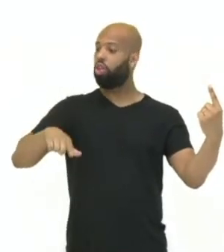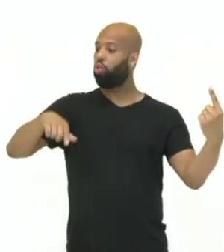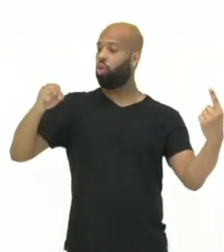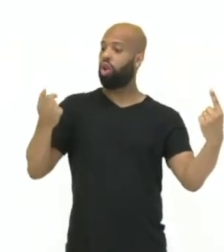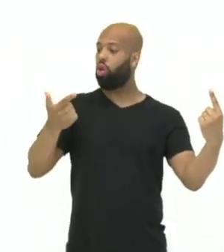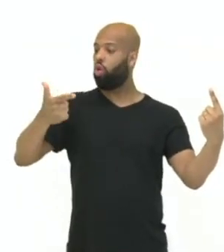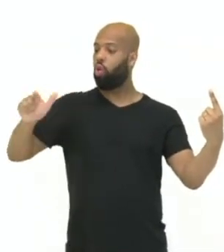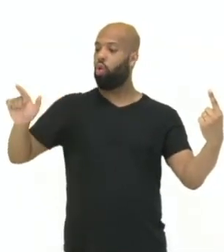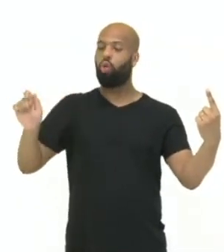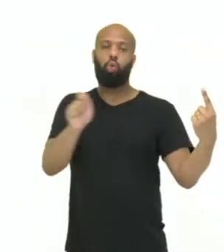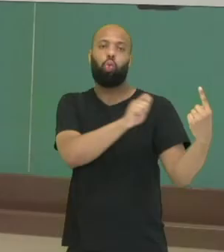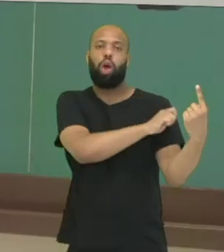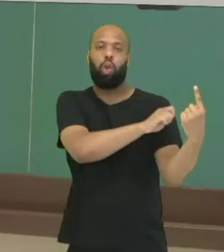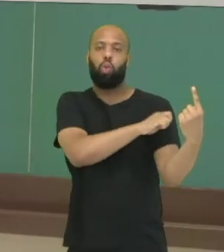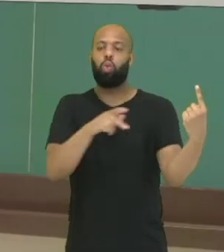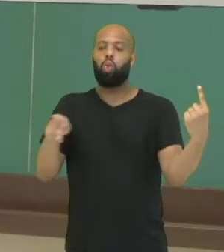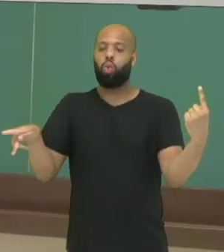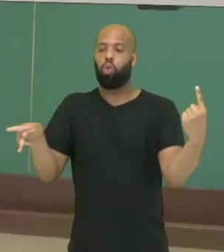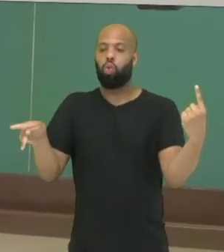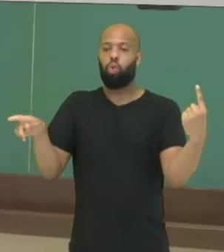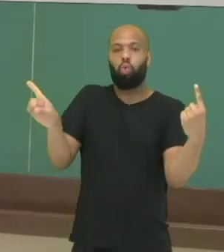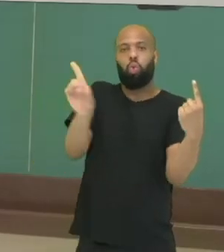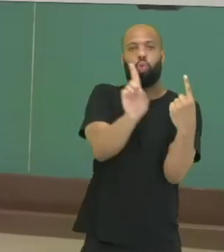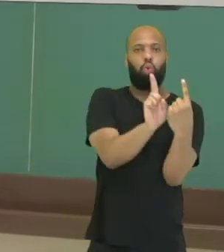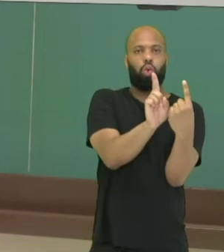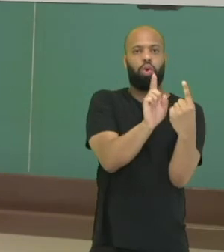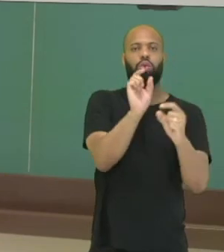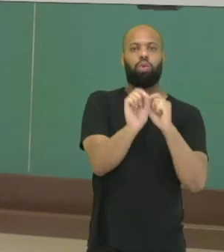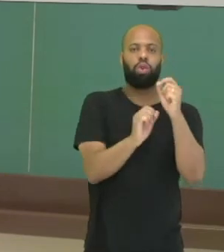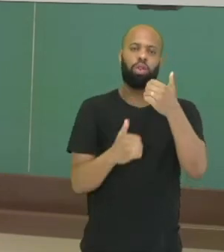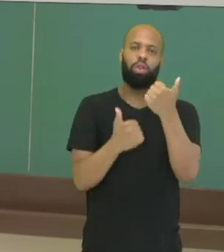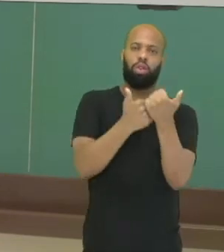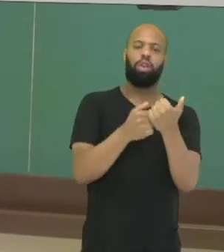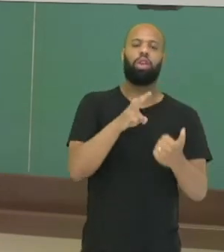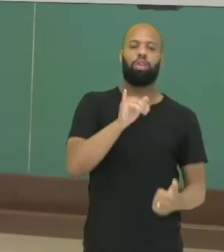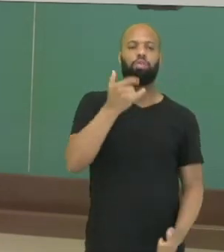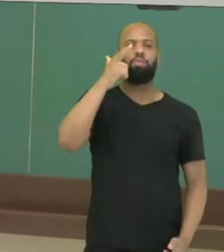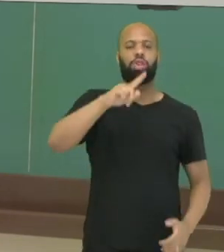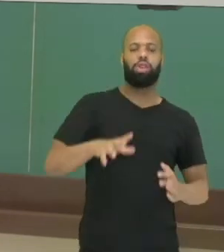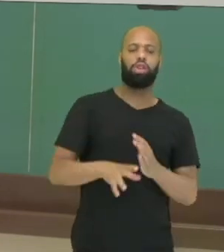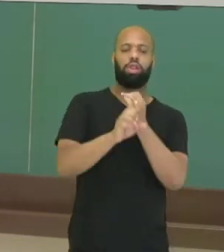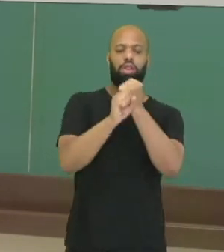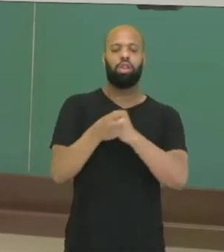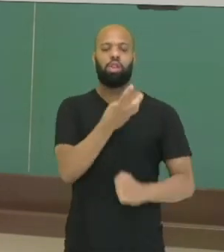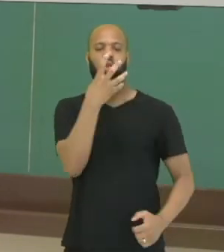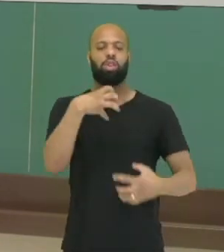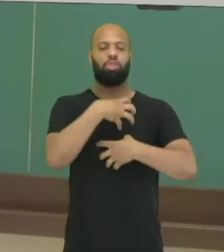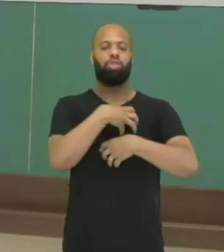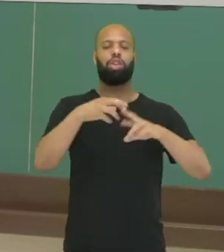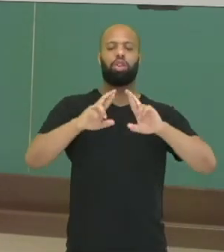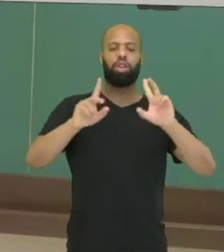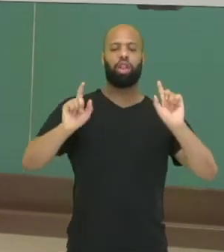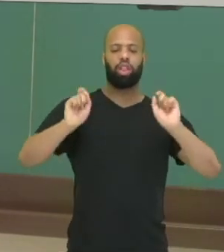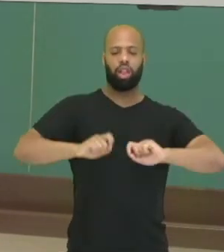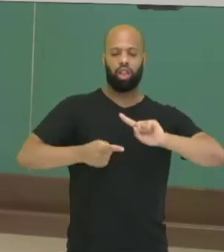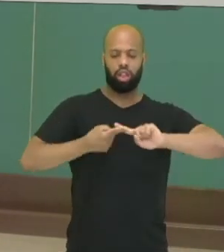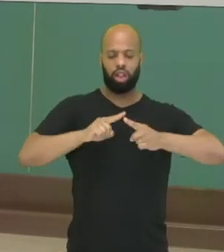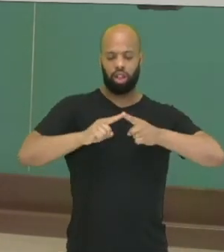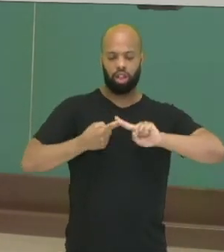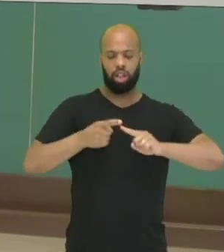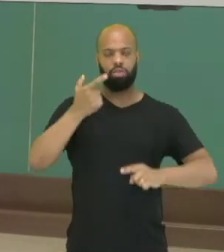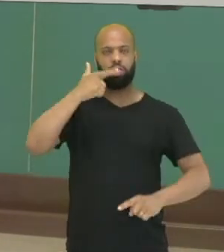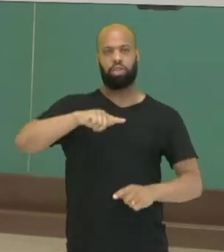restaram para ser o suplente. E aí eu vou conseguir calcular quantas formas diferentes eu consigo